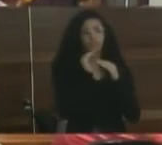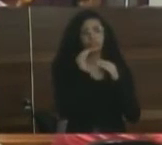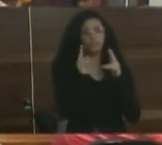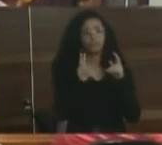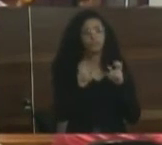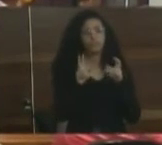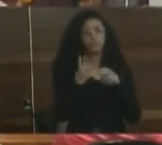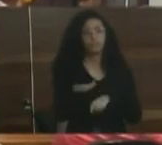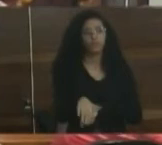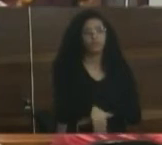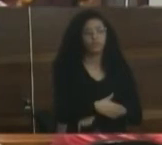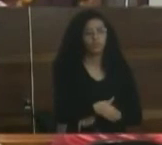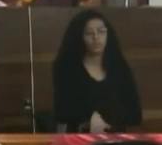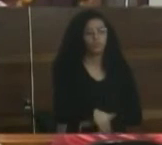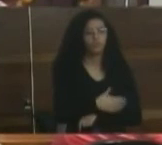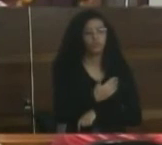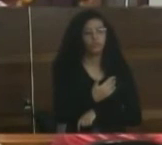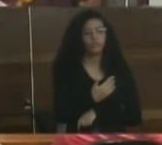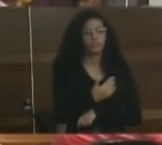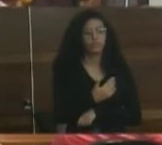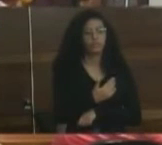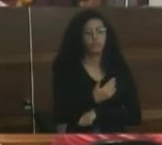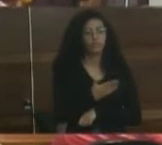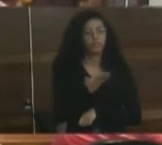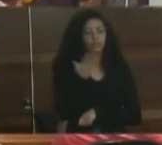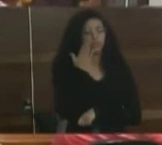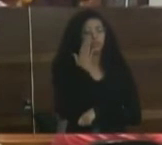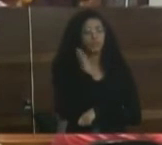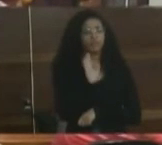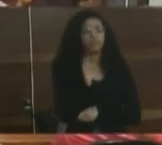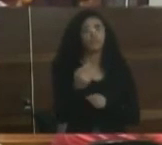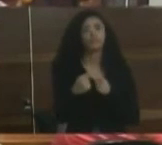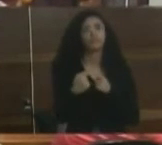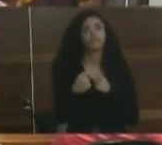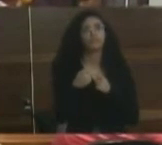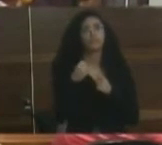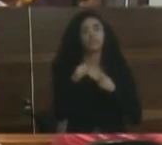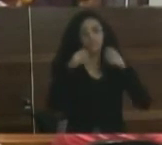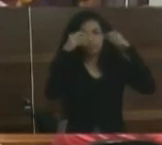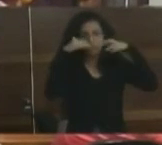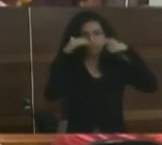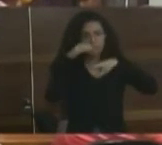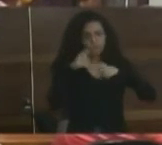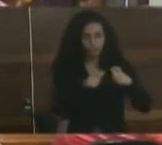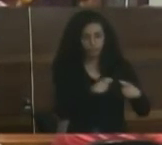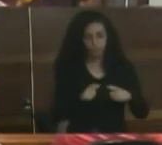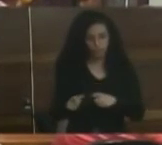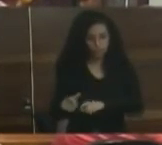e aí e aí e aí